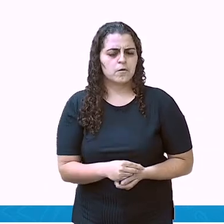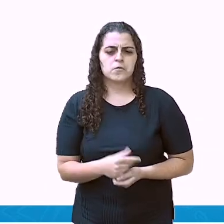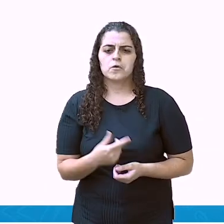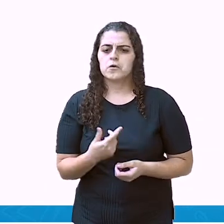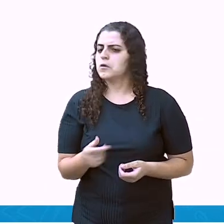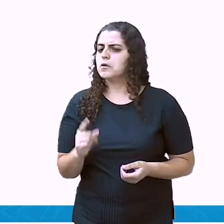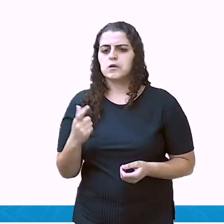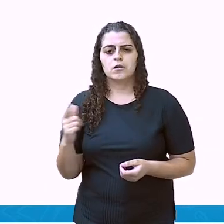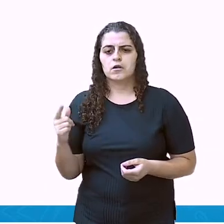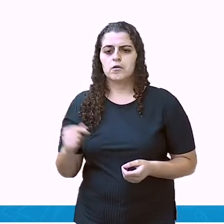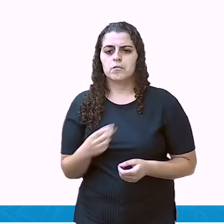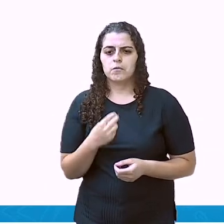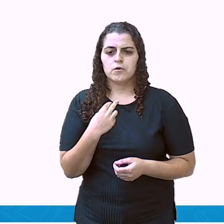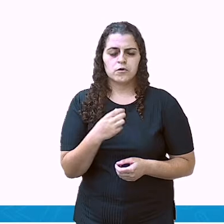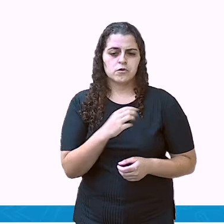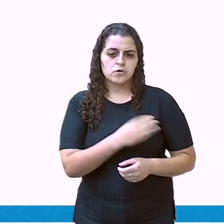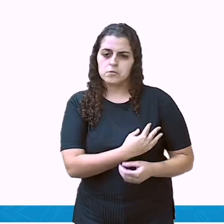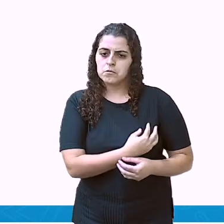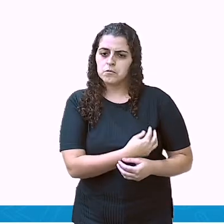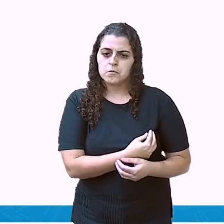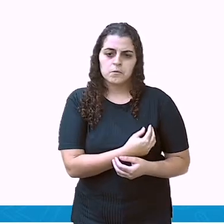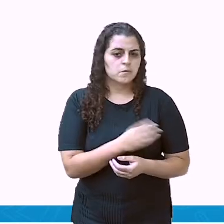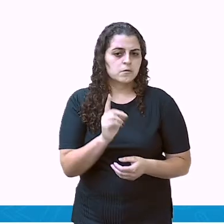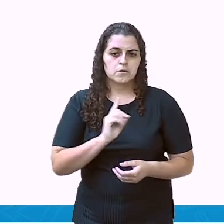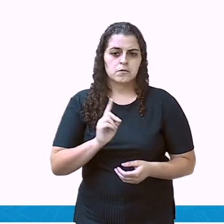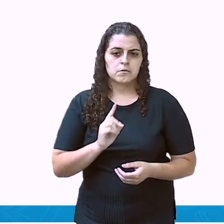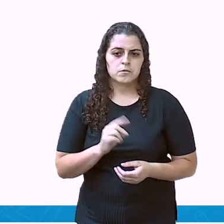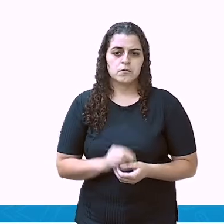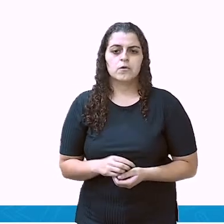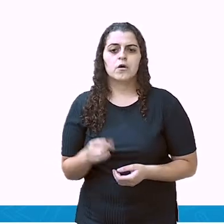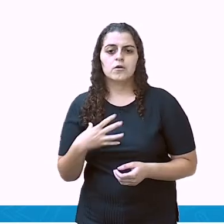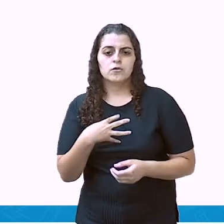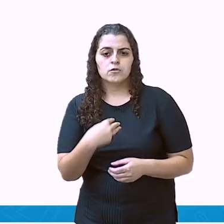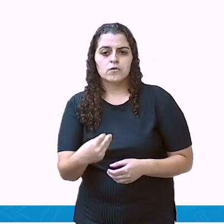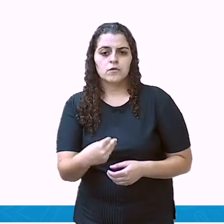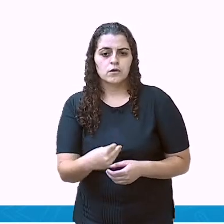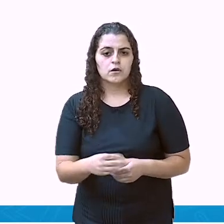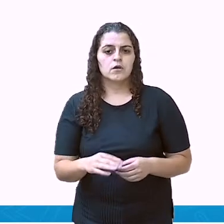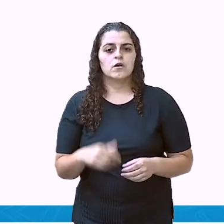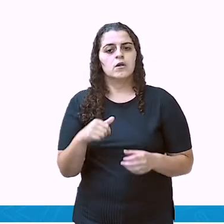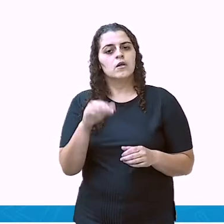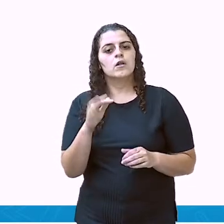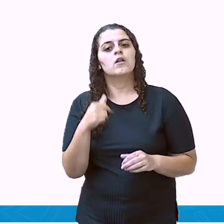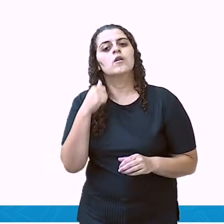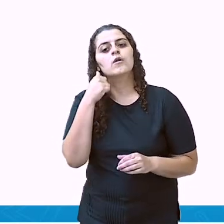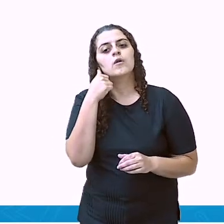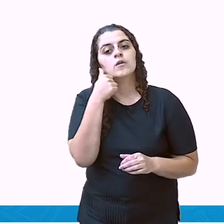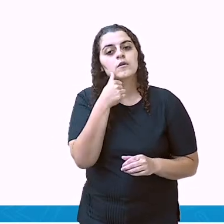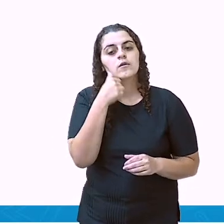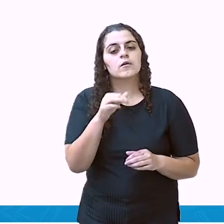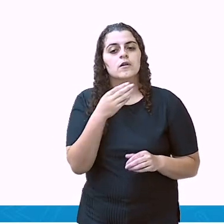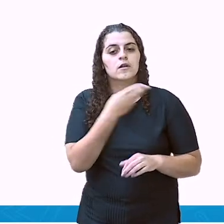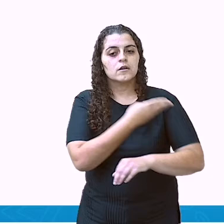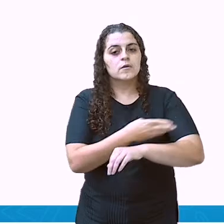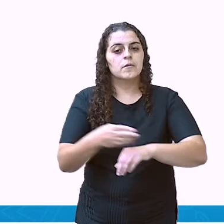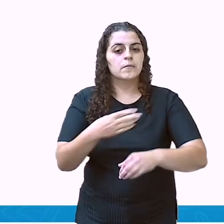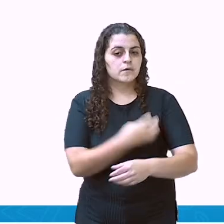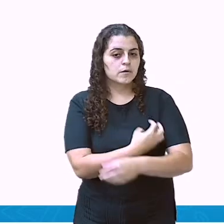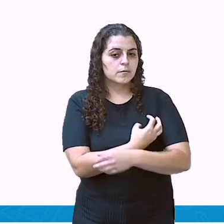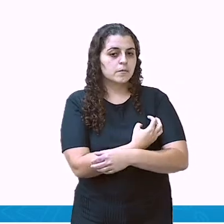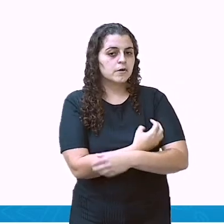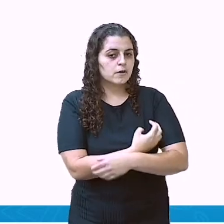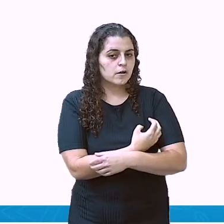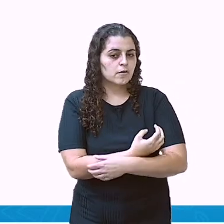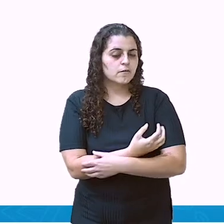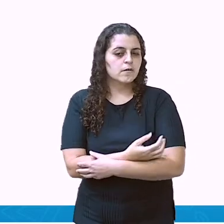não amamentava nelas. Eram os filhos das mulheres brancas que amamentavam